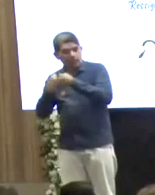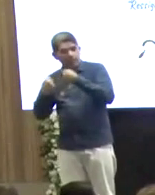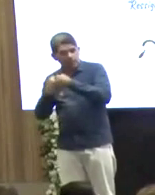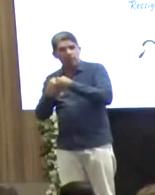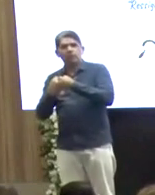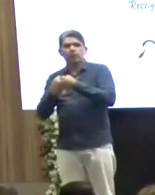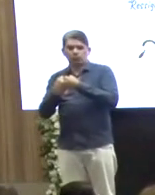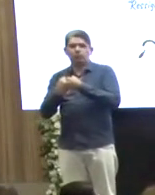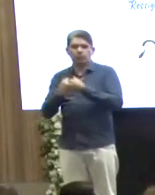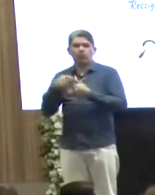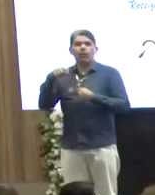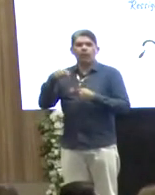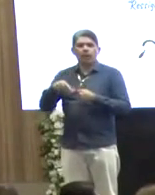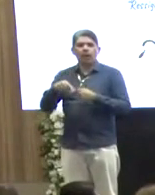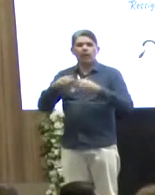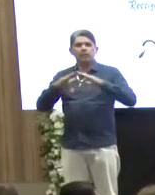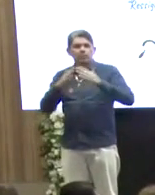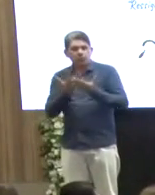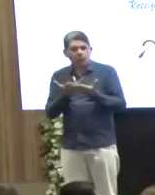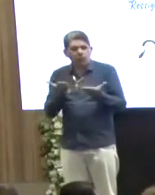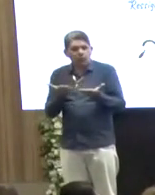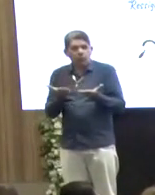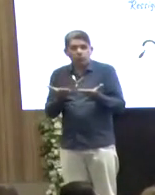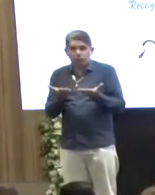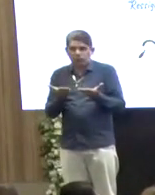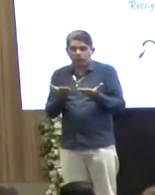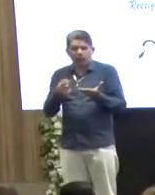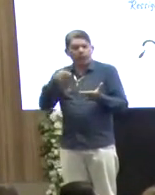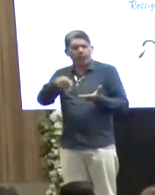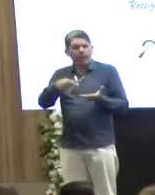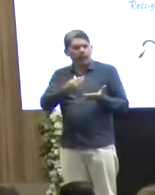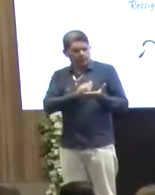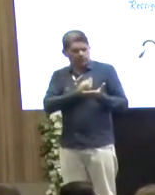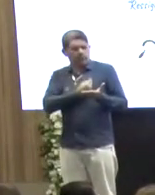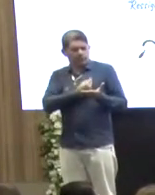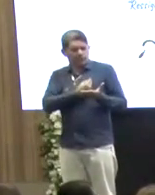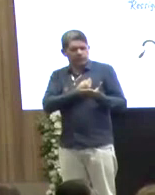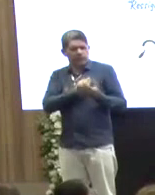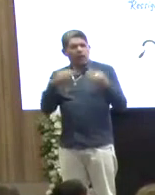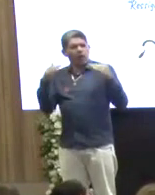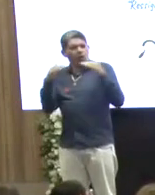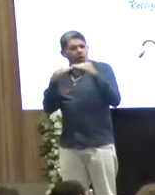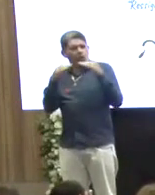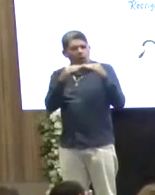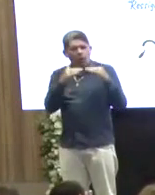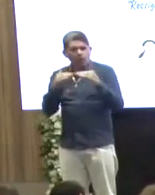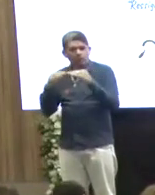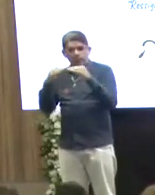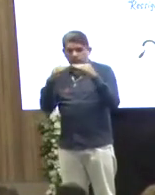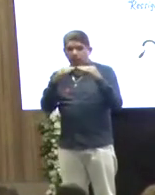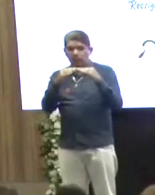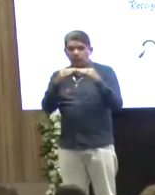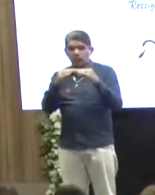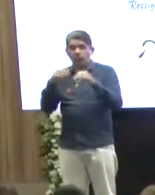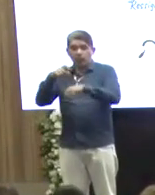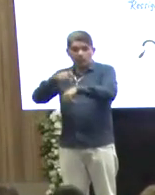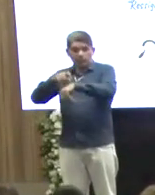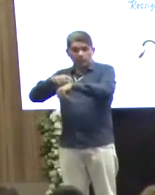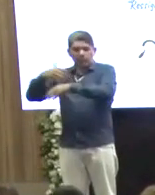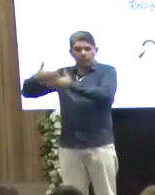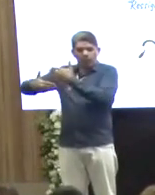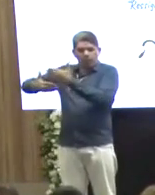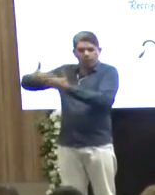a gente aqui. Então, não é também o caso da eficiência, mas eu acho que é o caso de uma mudança, de um tensionamento para